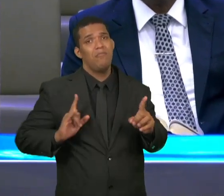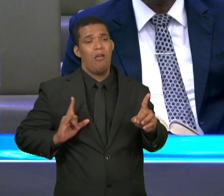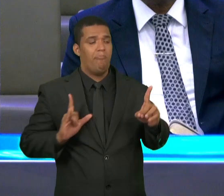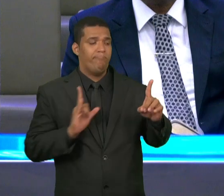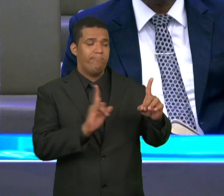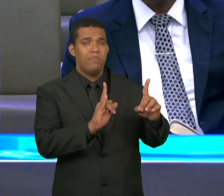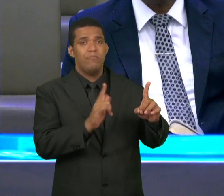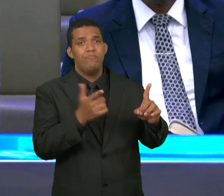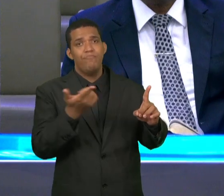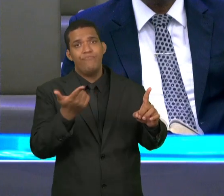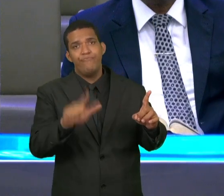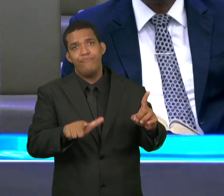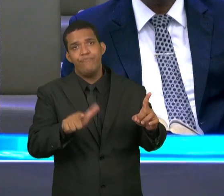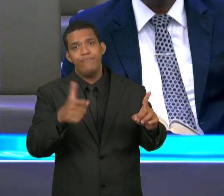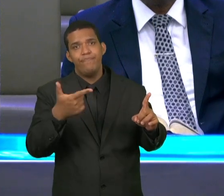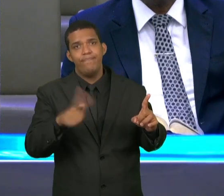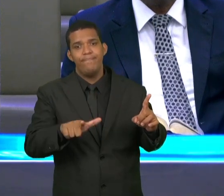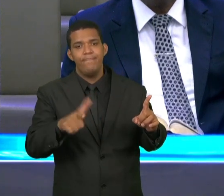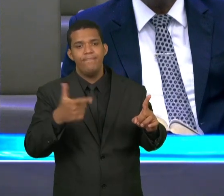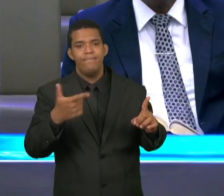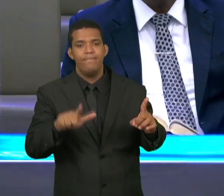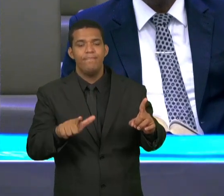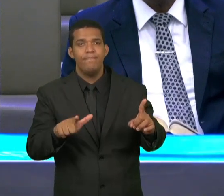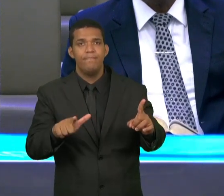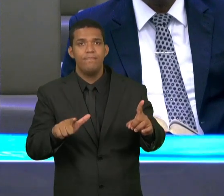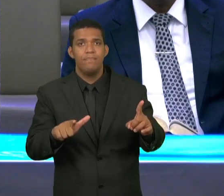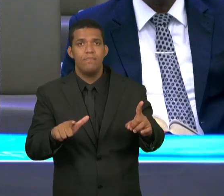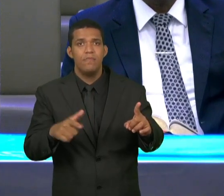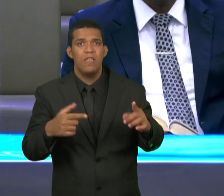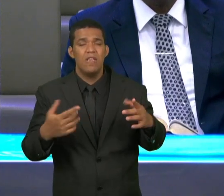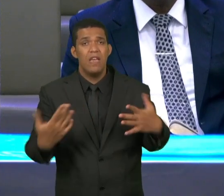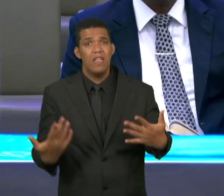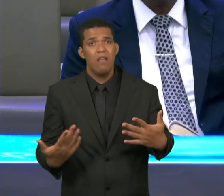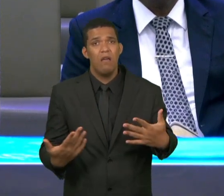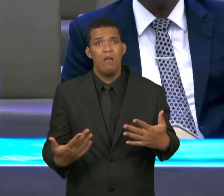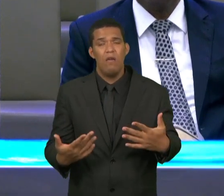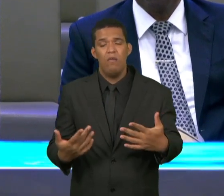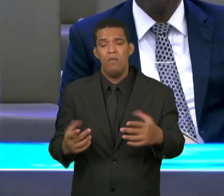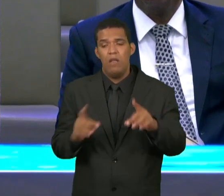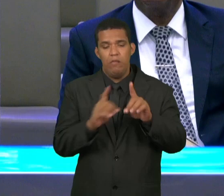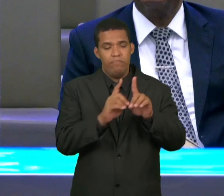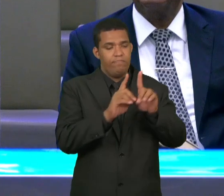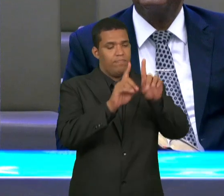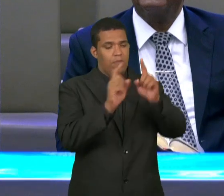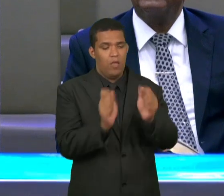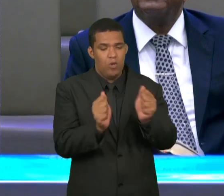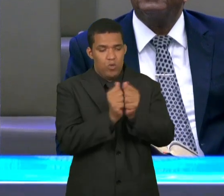amor mais a Deus do que ao mundo. E se soltou da mão de Deus.